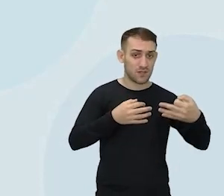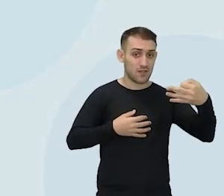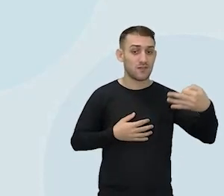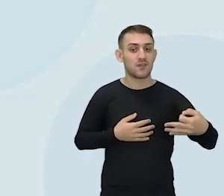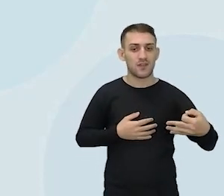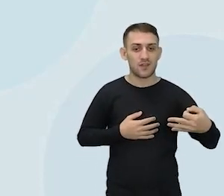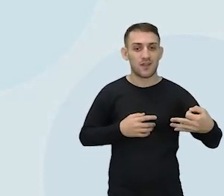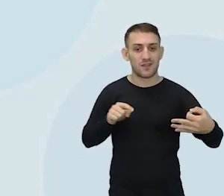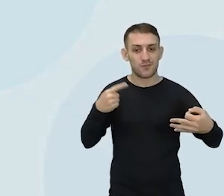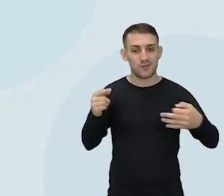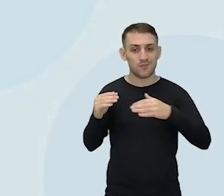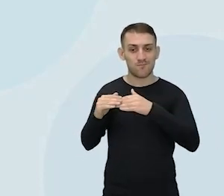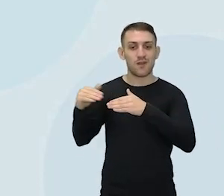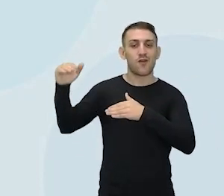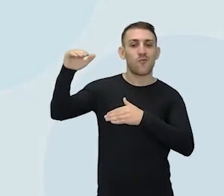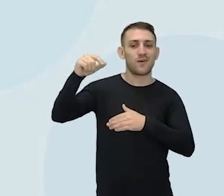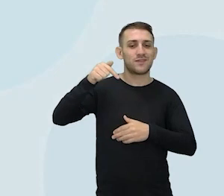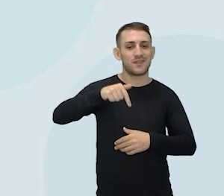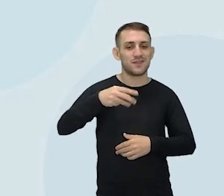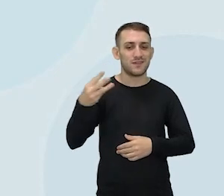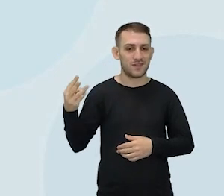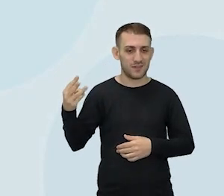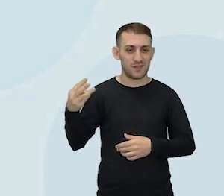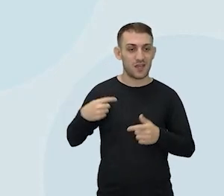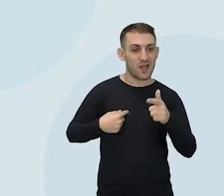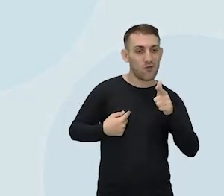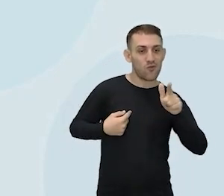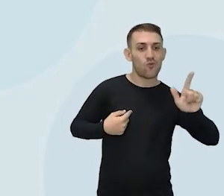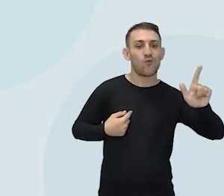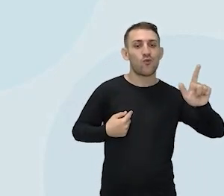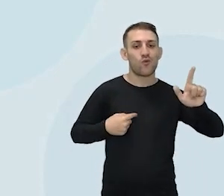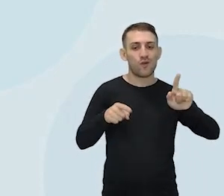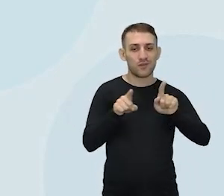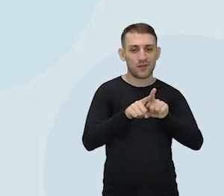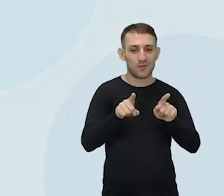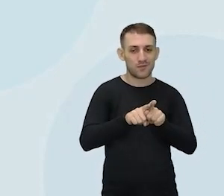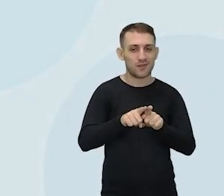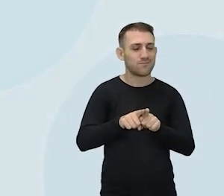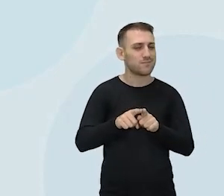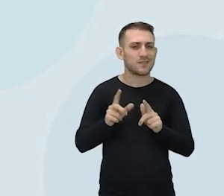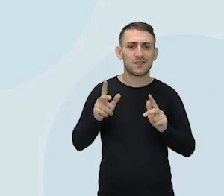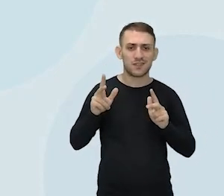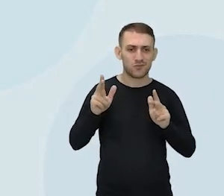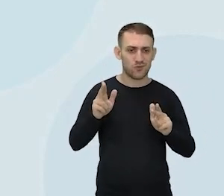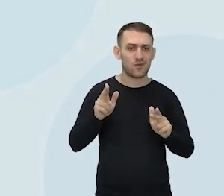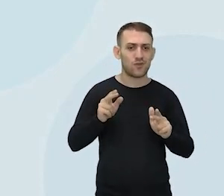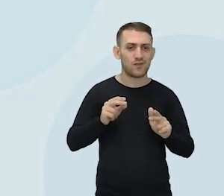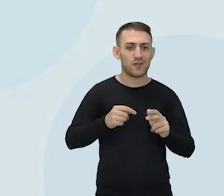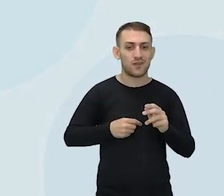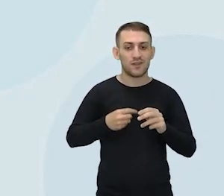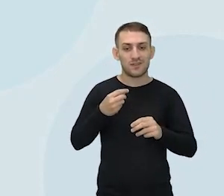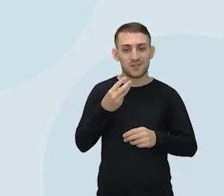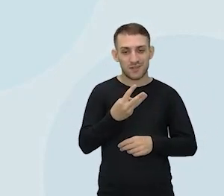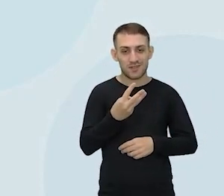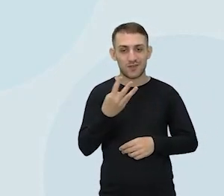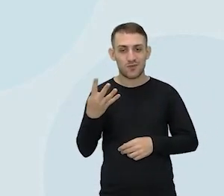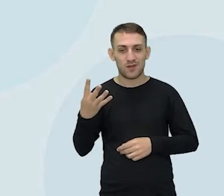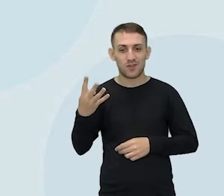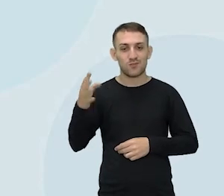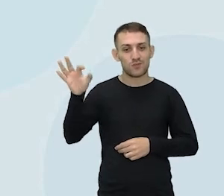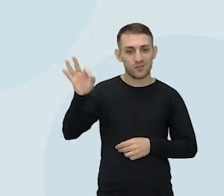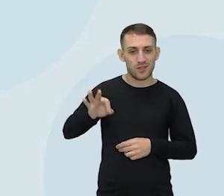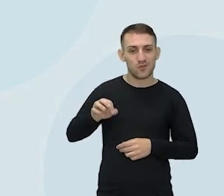para 73%. A outra também, nesse mesmo segmento, de 34%, o